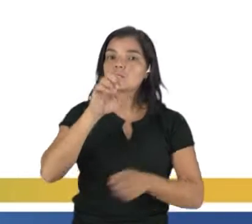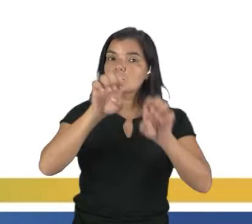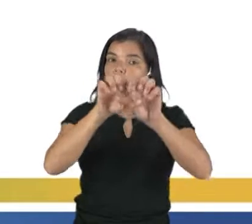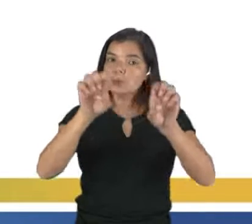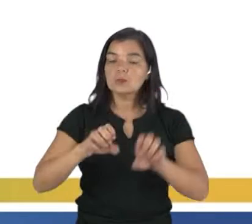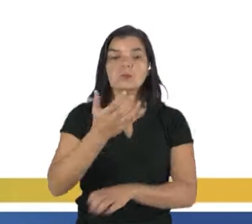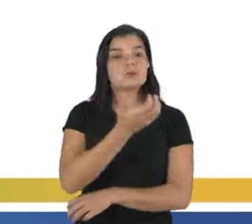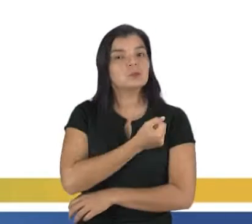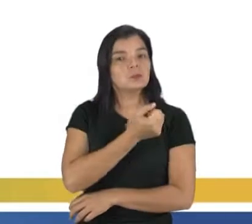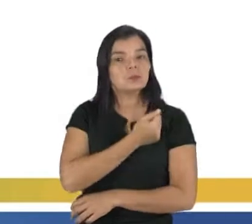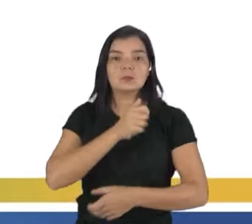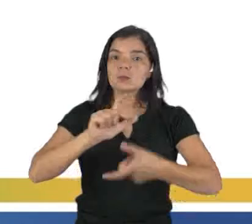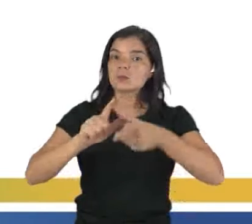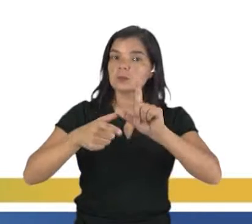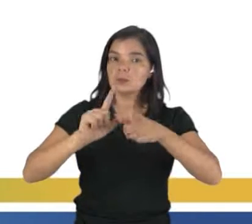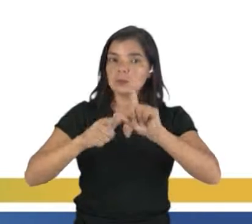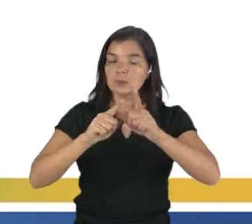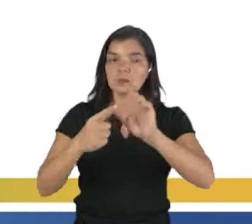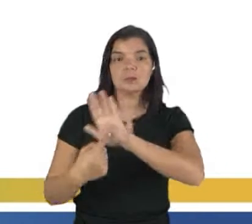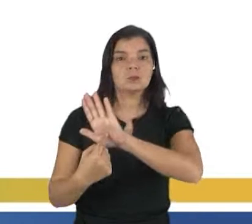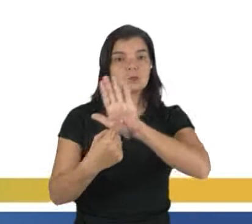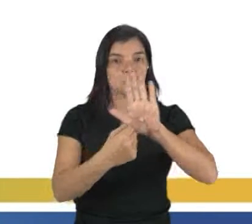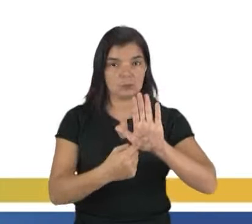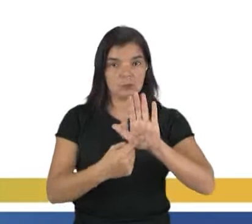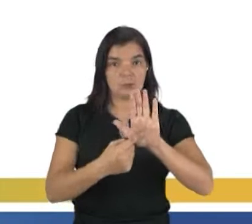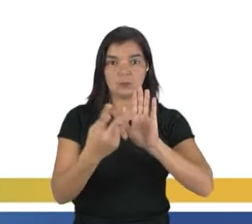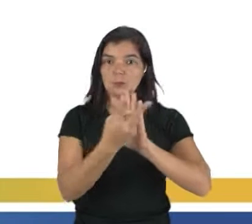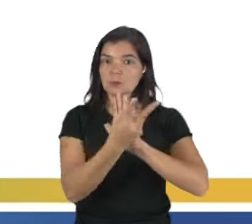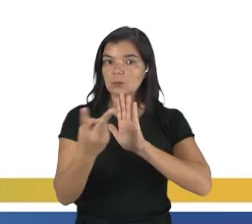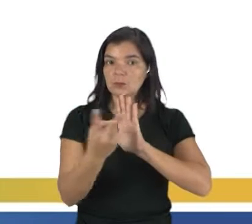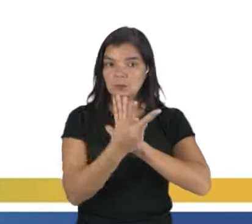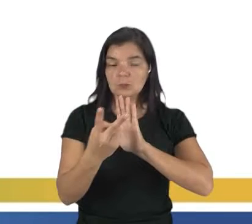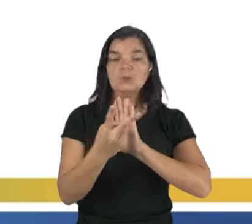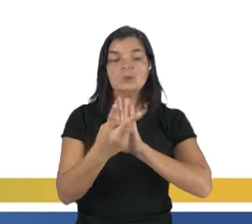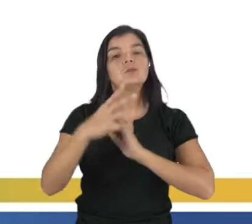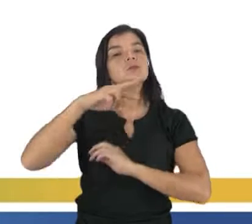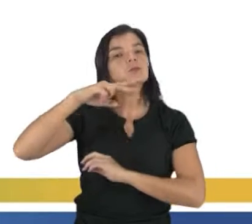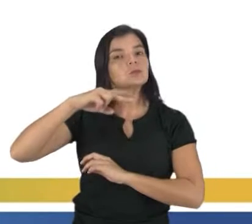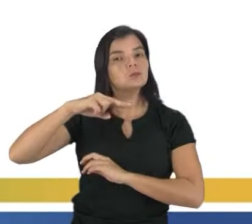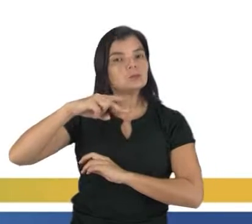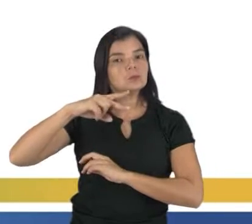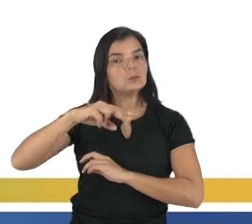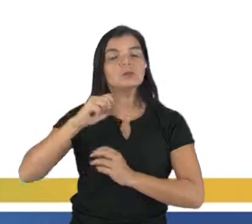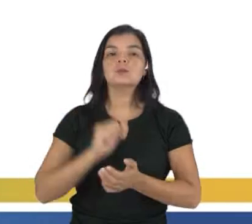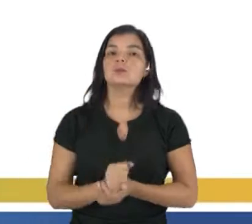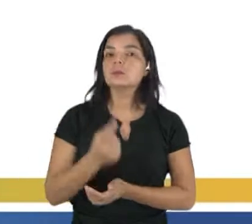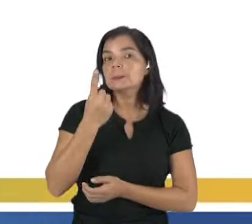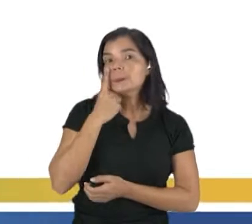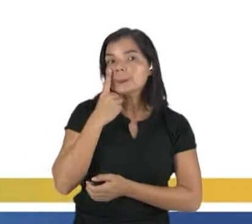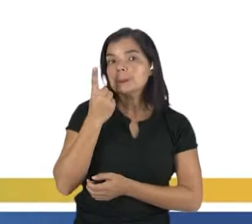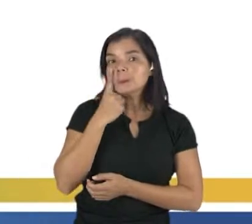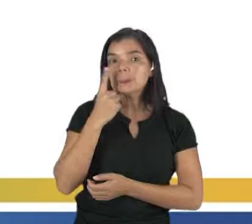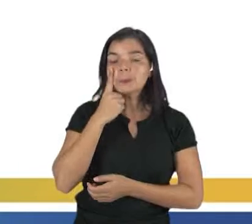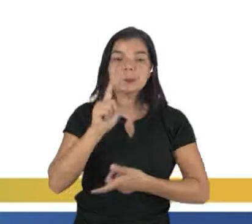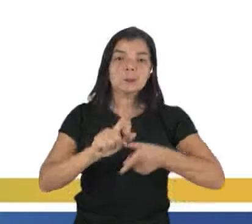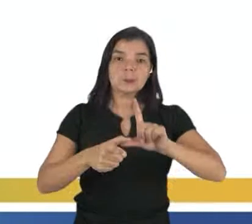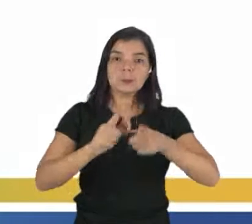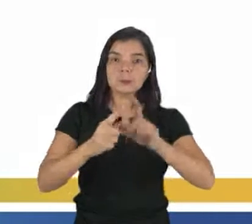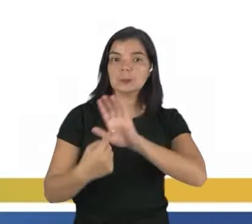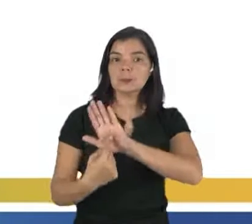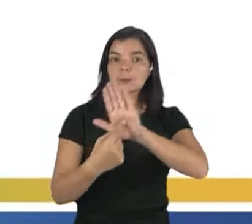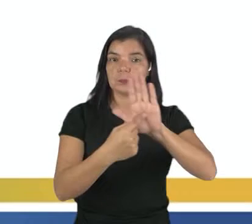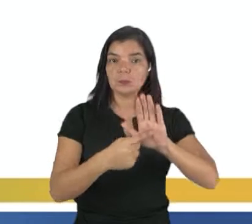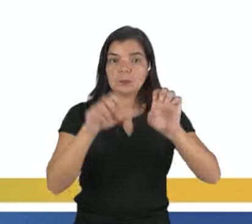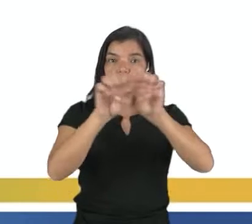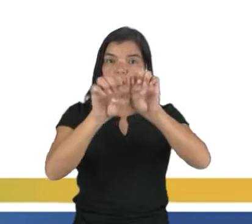temos aí números letras e expressões Entre esses dois elementos e uma igual repare que as letras que